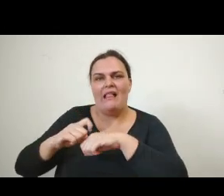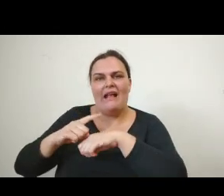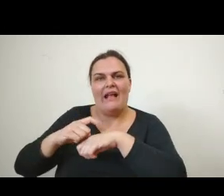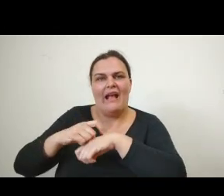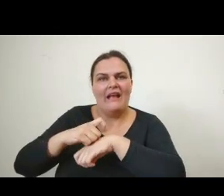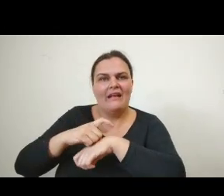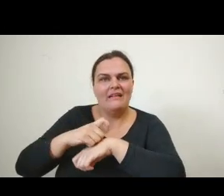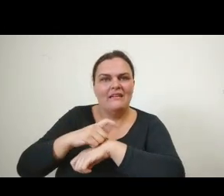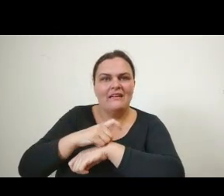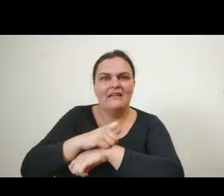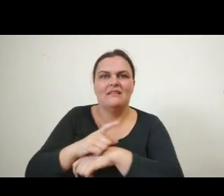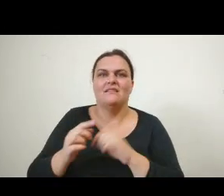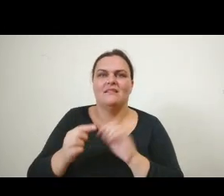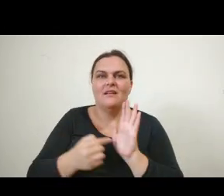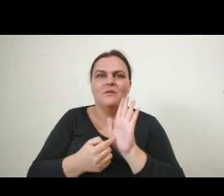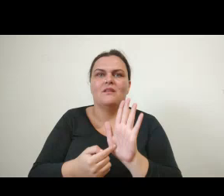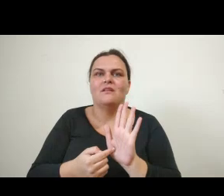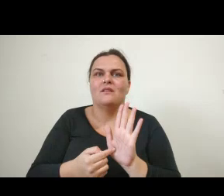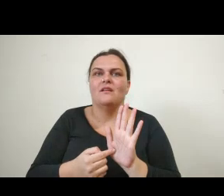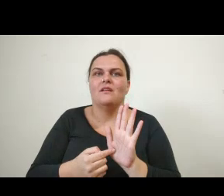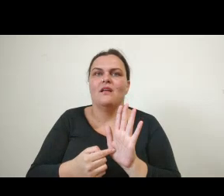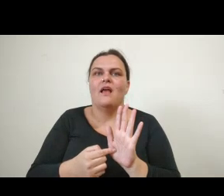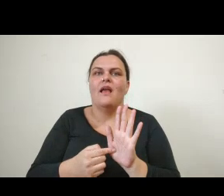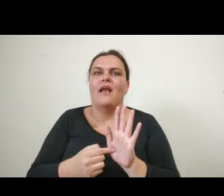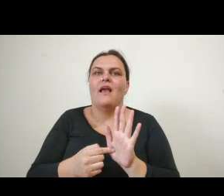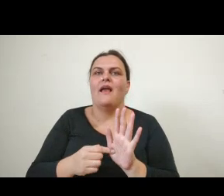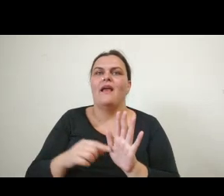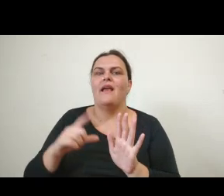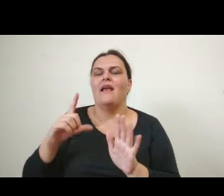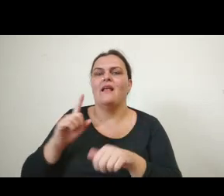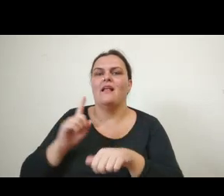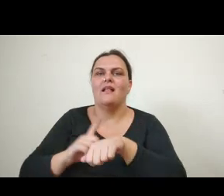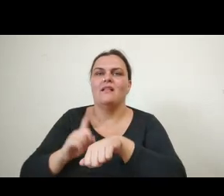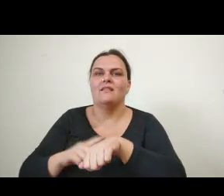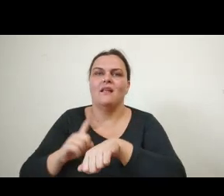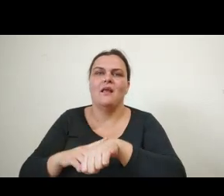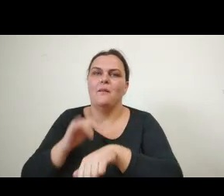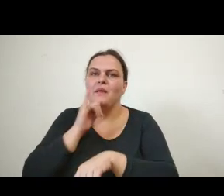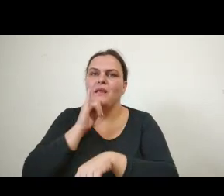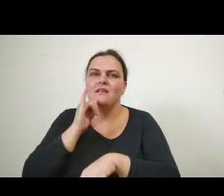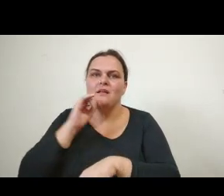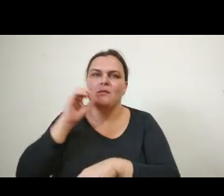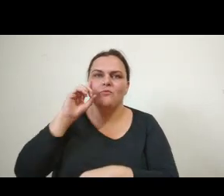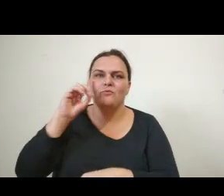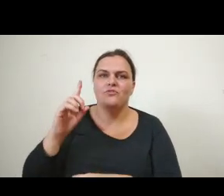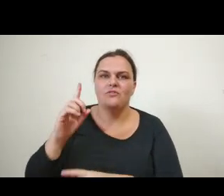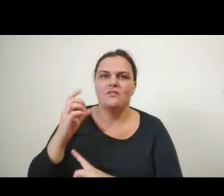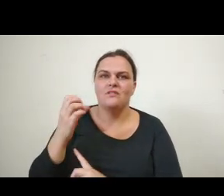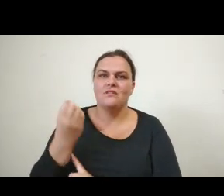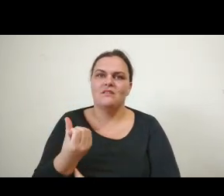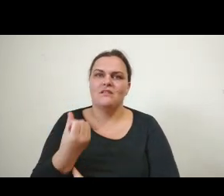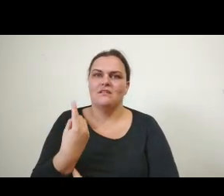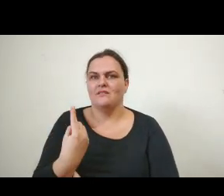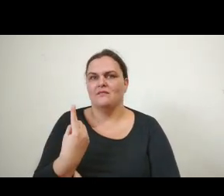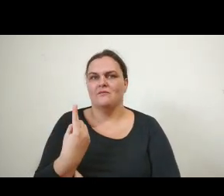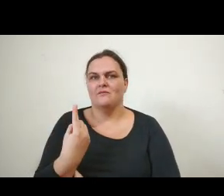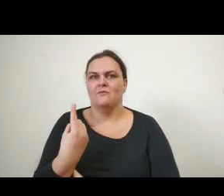Aqui, né, a duração em dias da fase larval desse inseto em diferentes